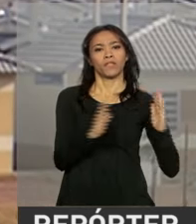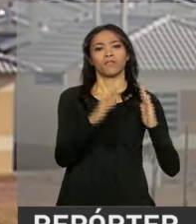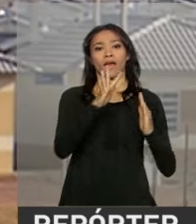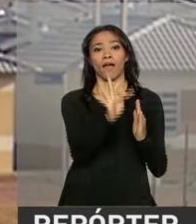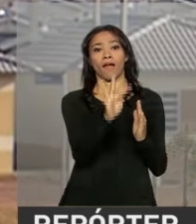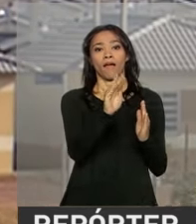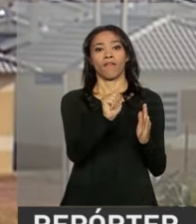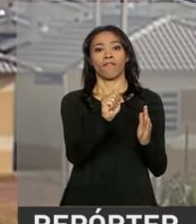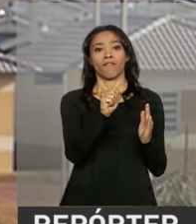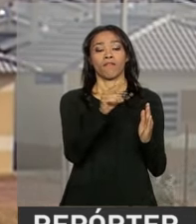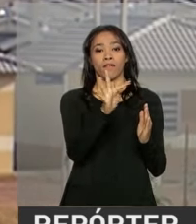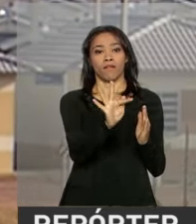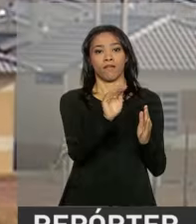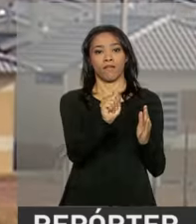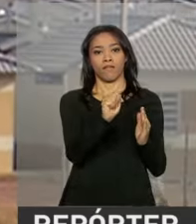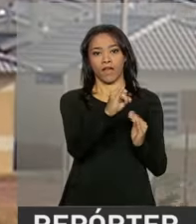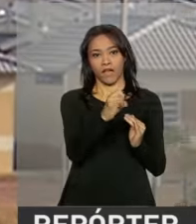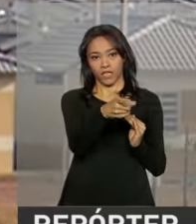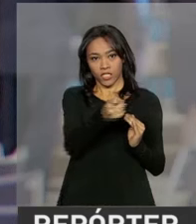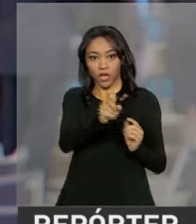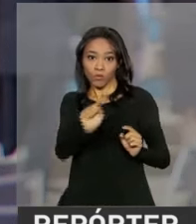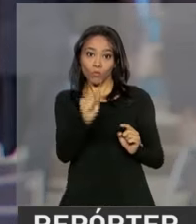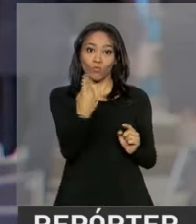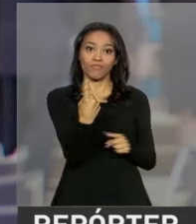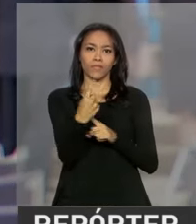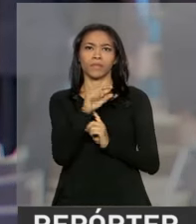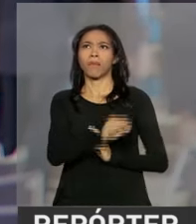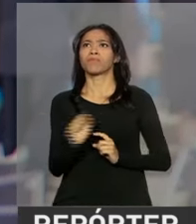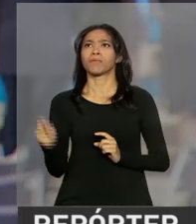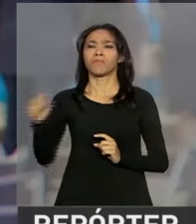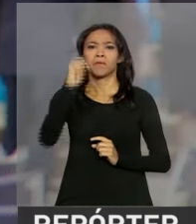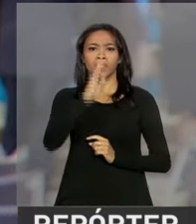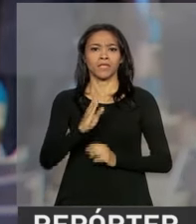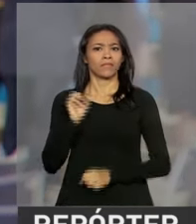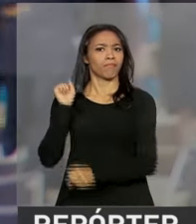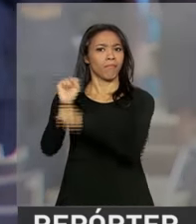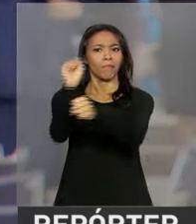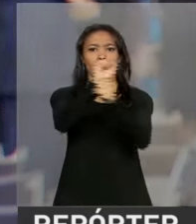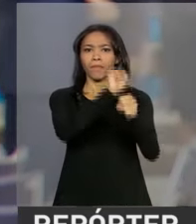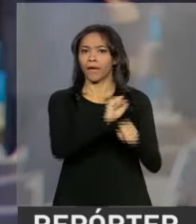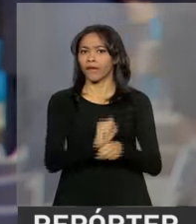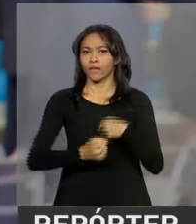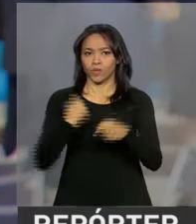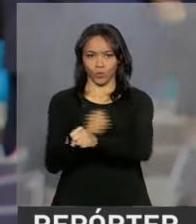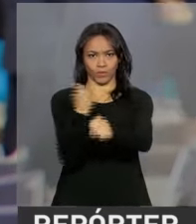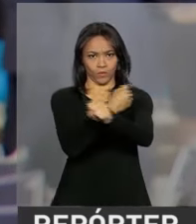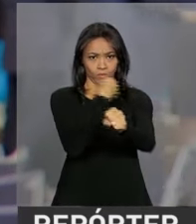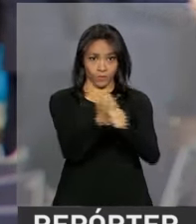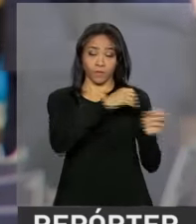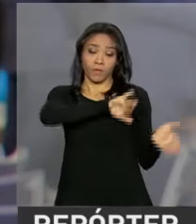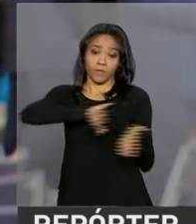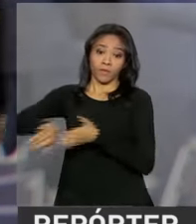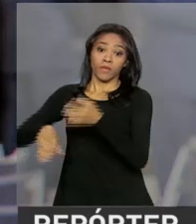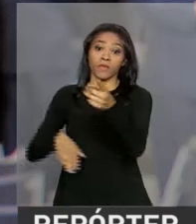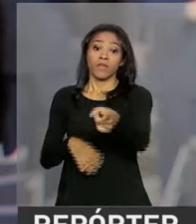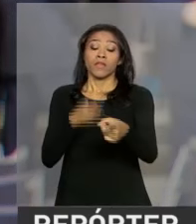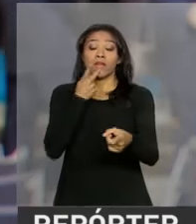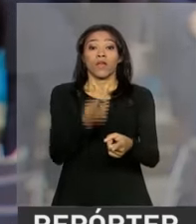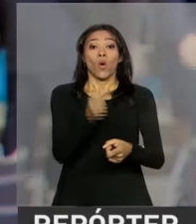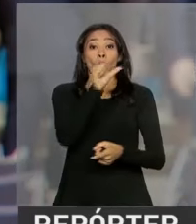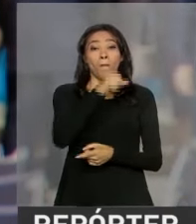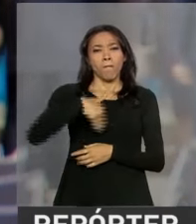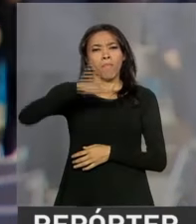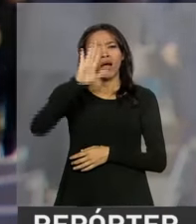que estavam paralisadas em todo o país. O anúncio foi feito durante o encontro de Michel Temer e de ministros, com mais de